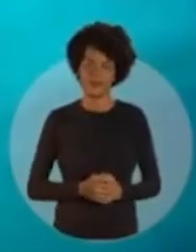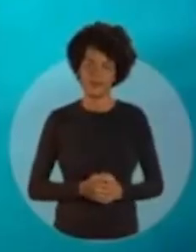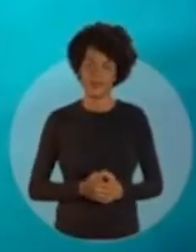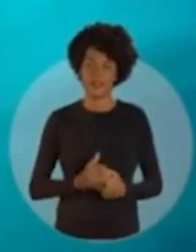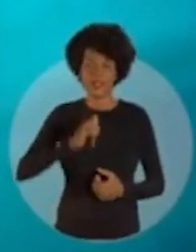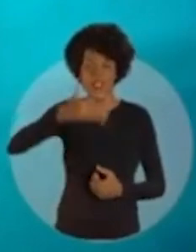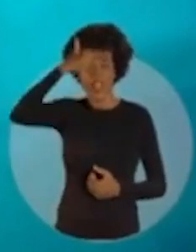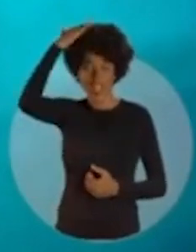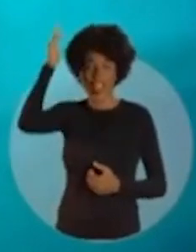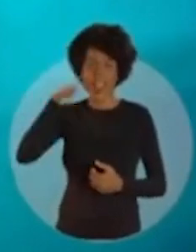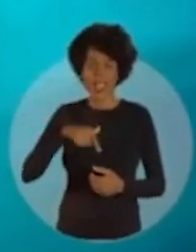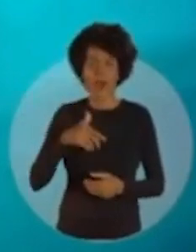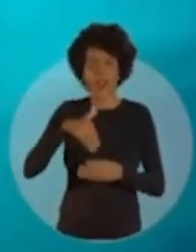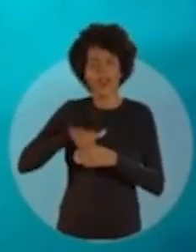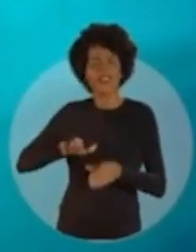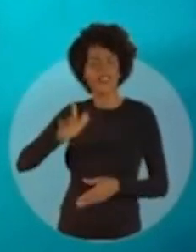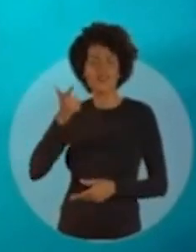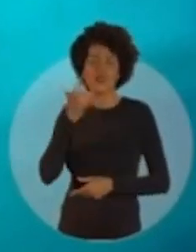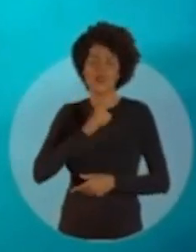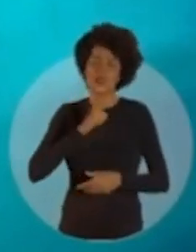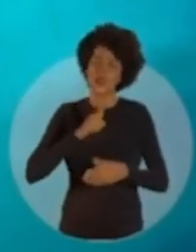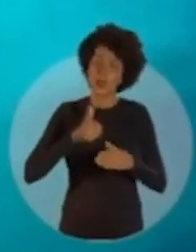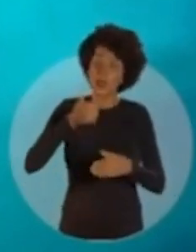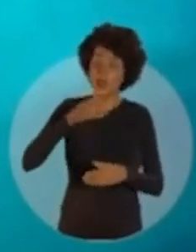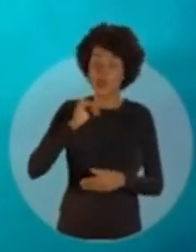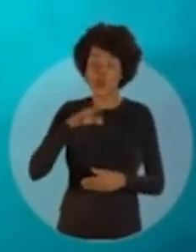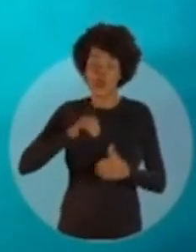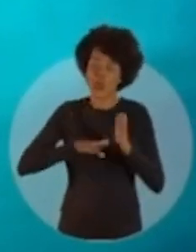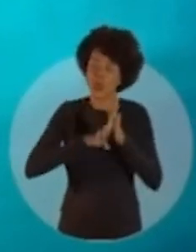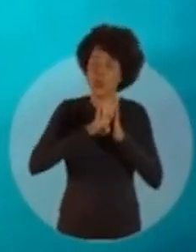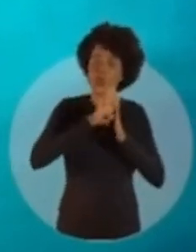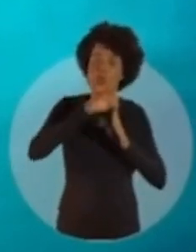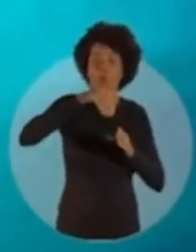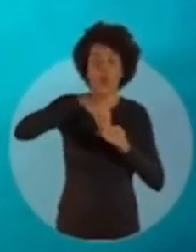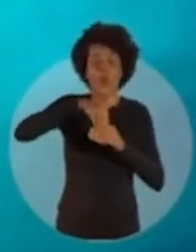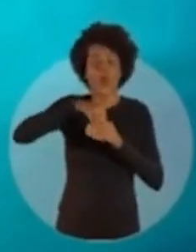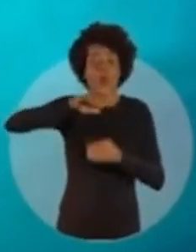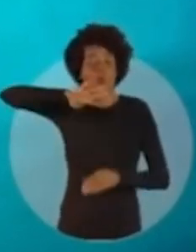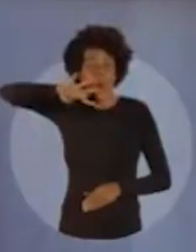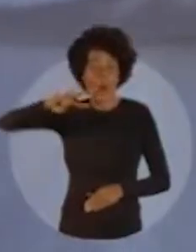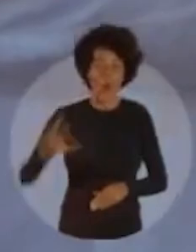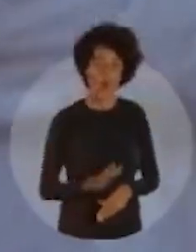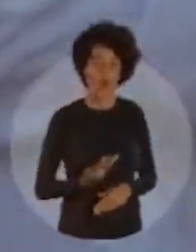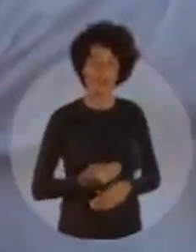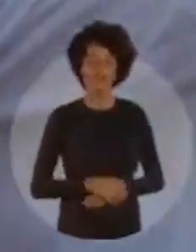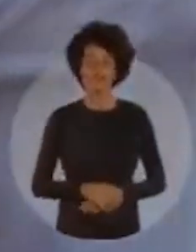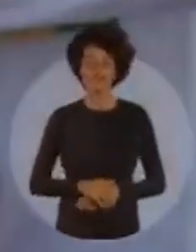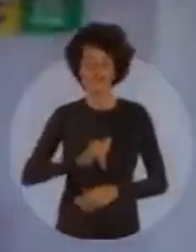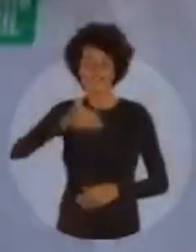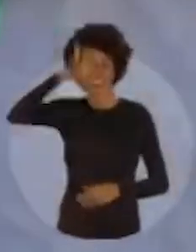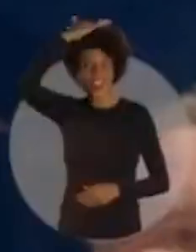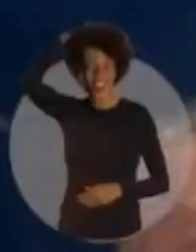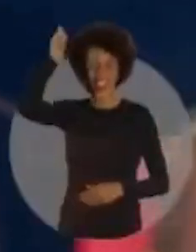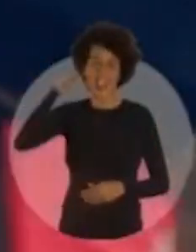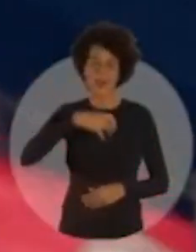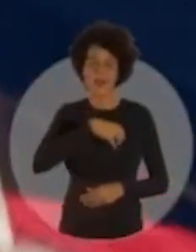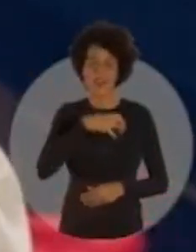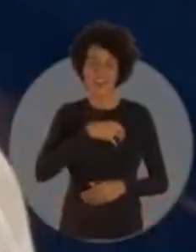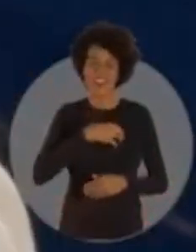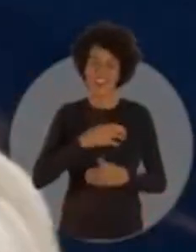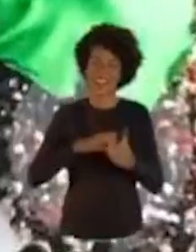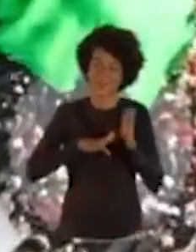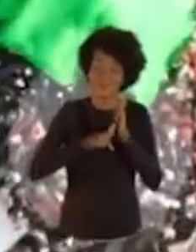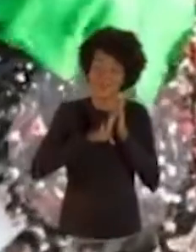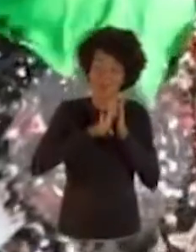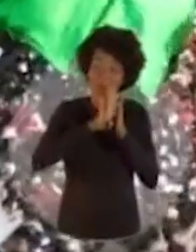já Jerônimo é o candidato que venceu no primeiro turno com mais de 4 milhões de votos Jerônimo é a Bahia que